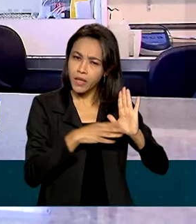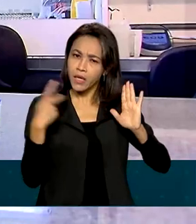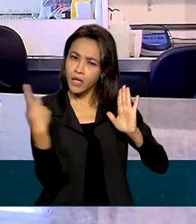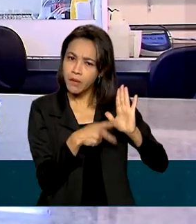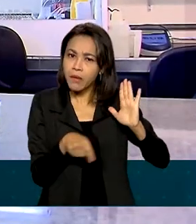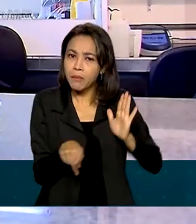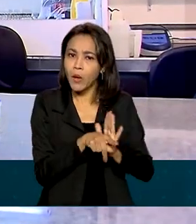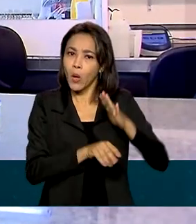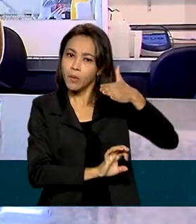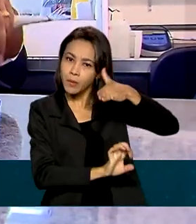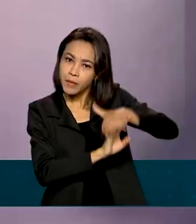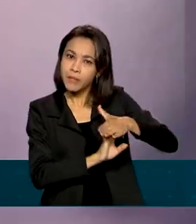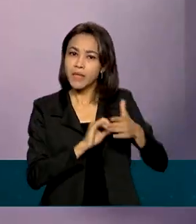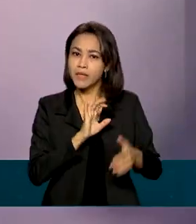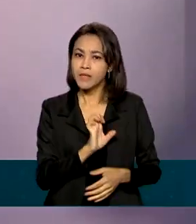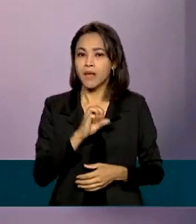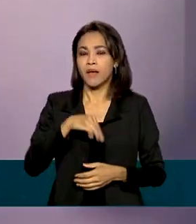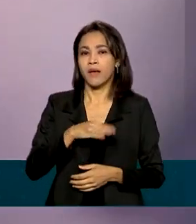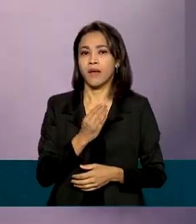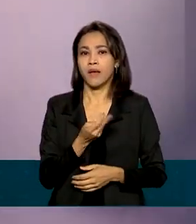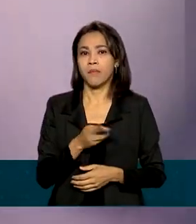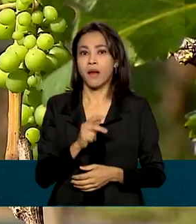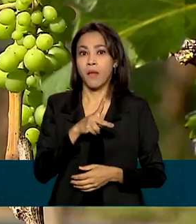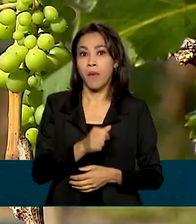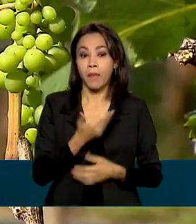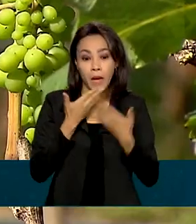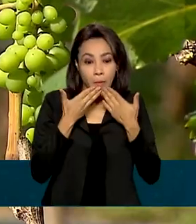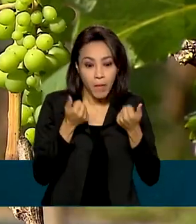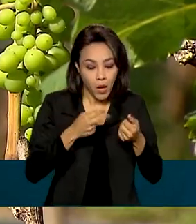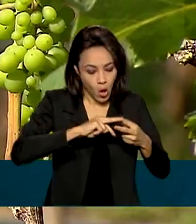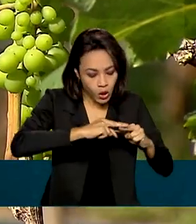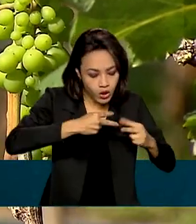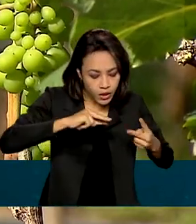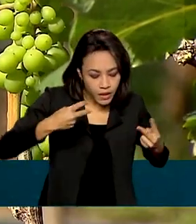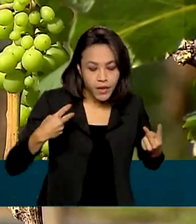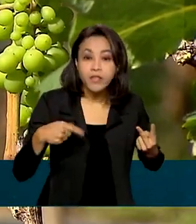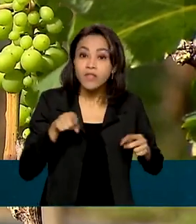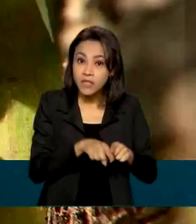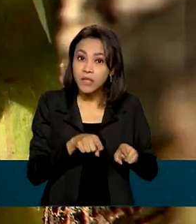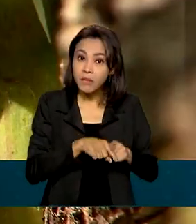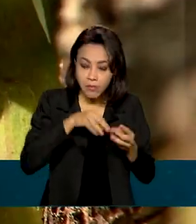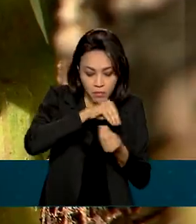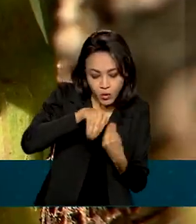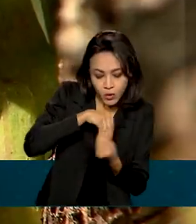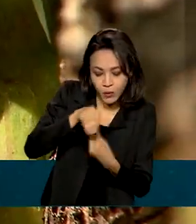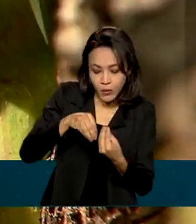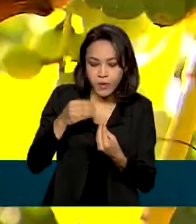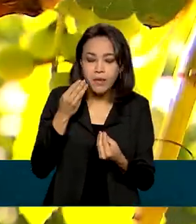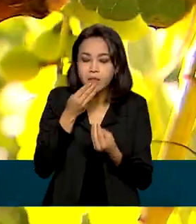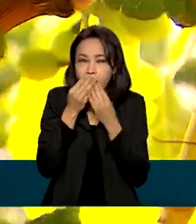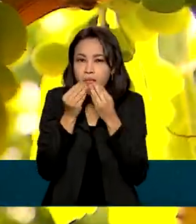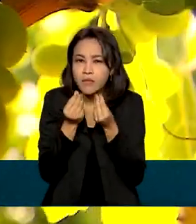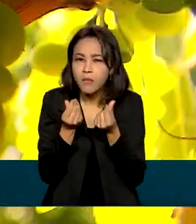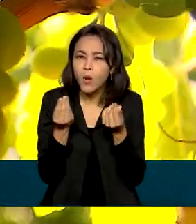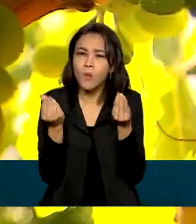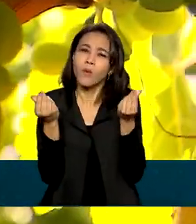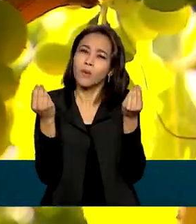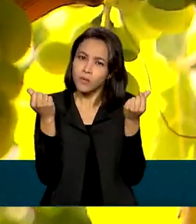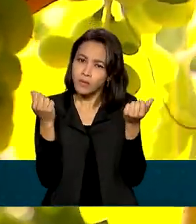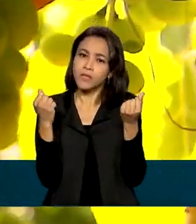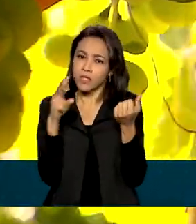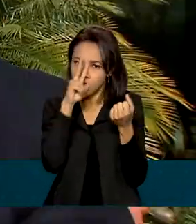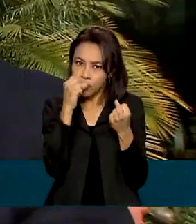o projeto tem ações para melhoramento genético e criação de uvas e híbridas mais saborosas e com